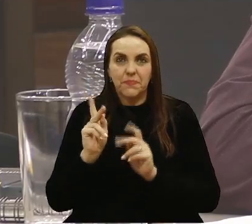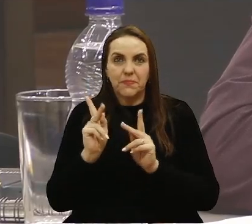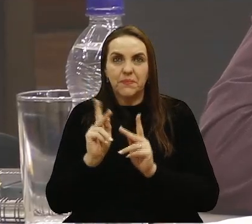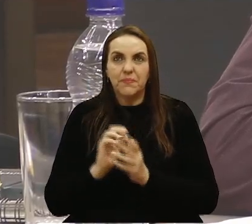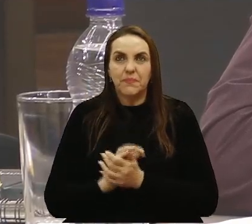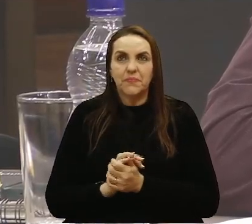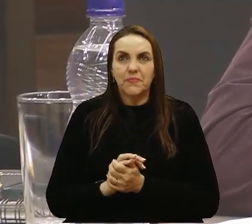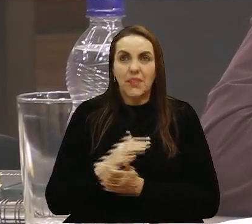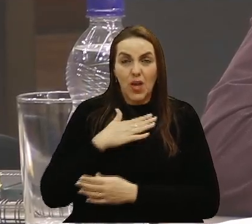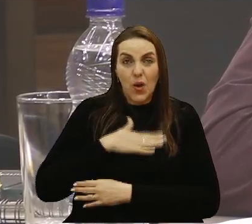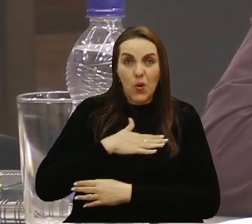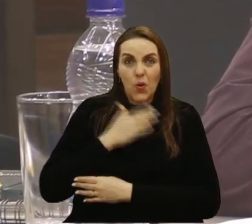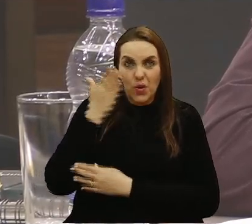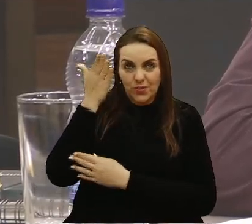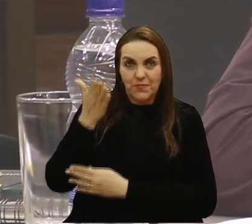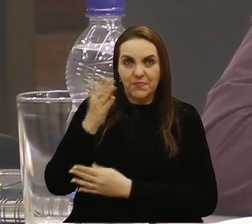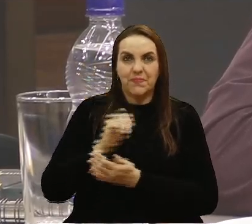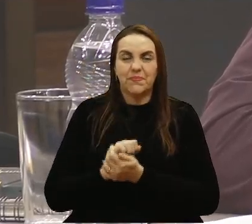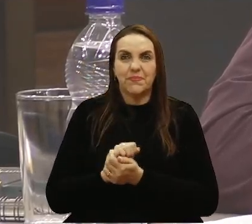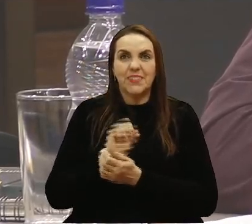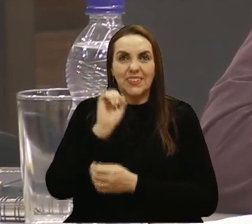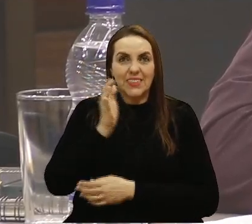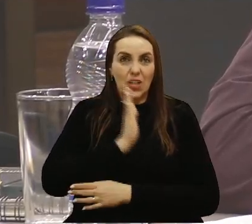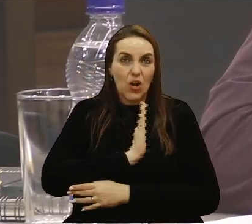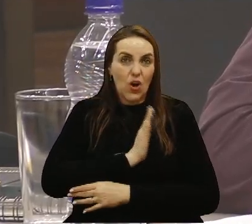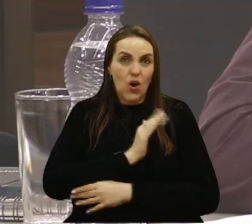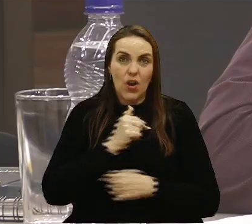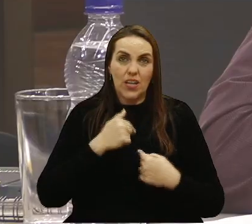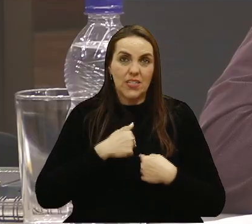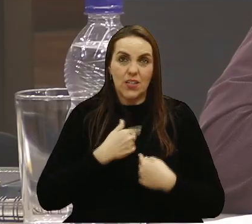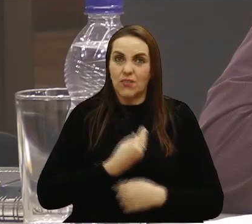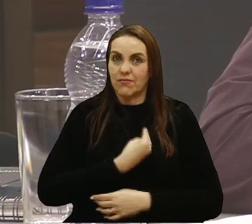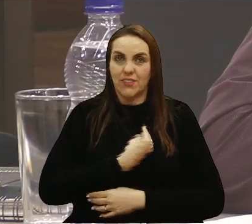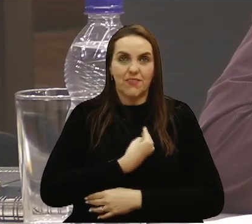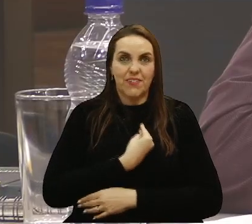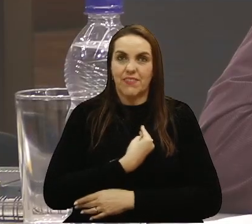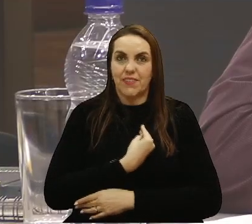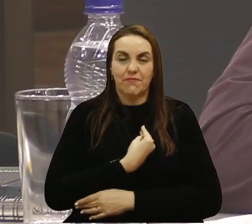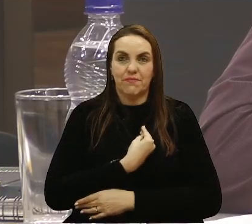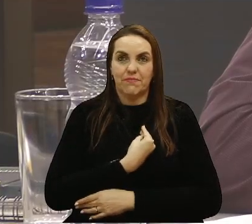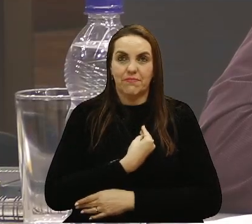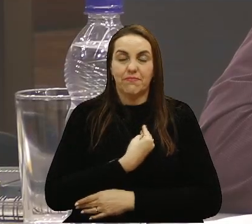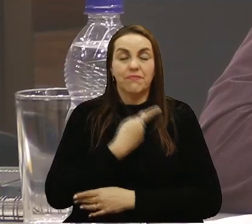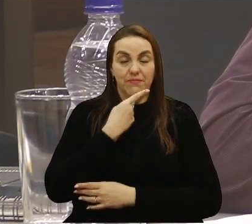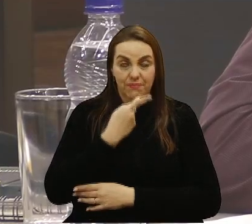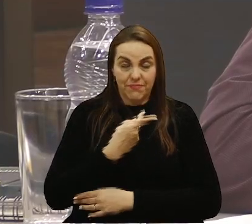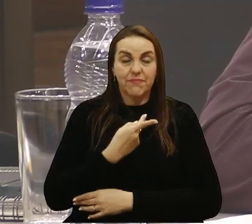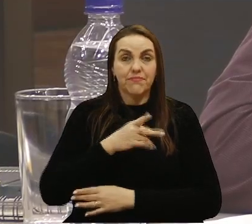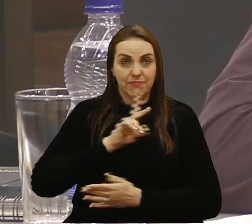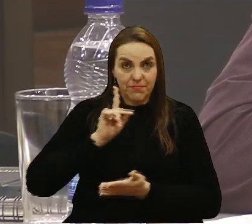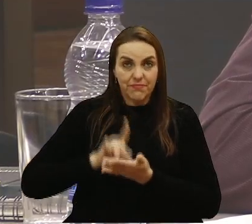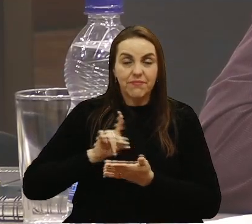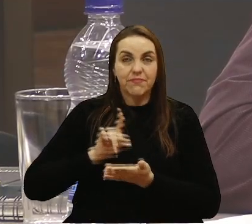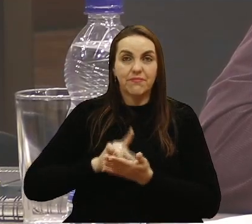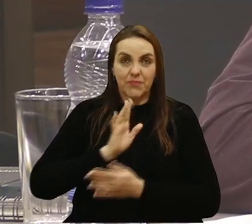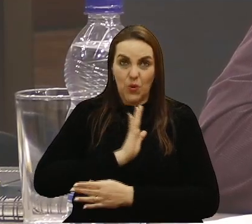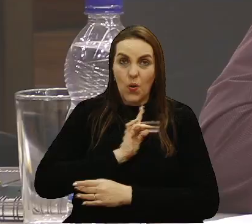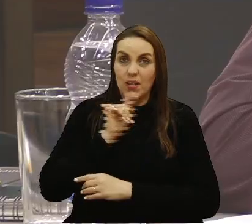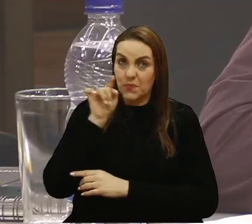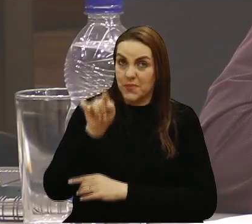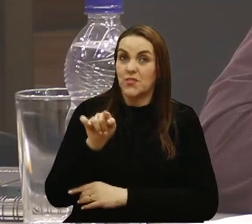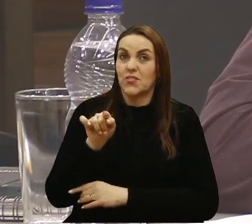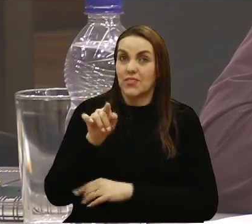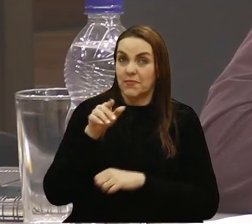senhor. O senhor, se levar tudo isso pro coração, o senhor não vai sobreviver. Eu estou falando isso de coração, vereador. Eu já tive gente